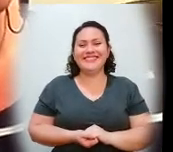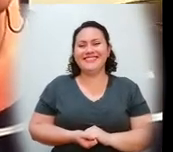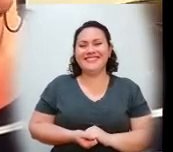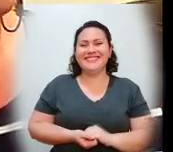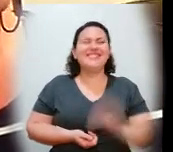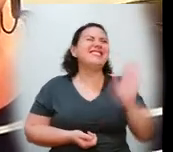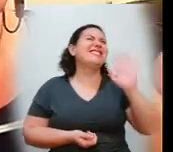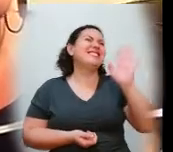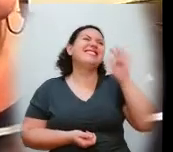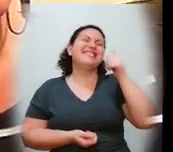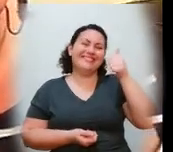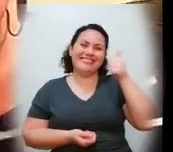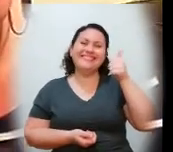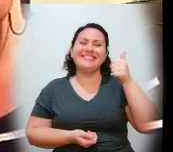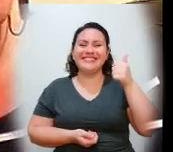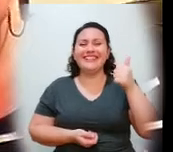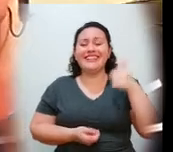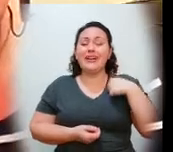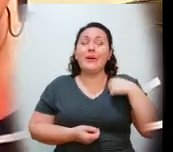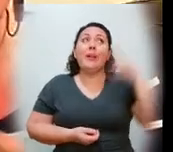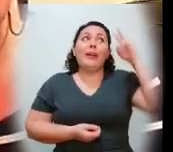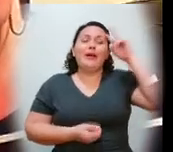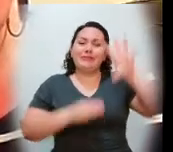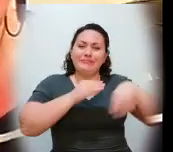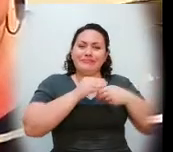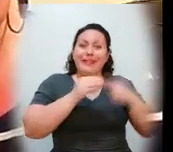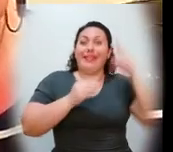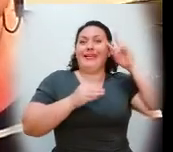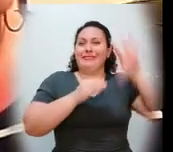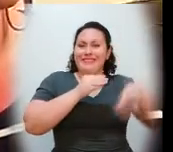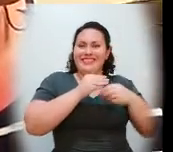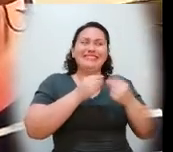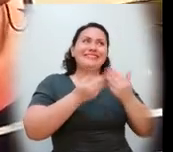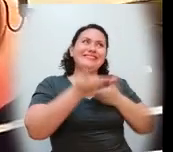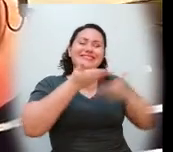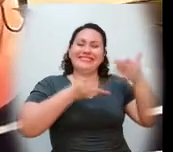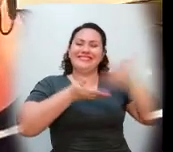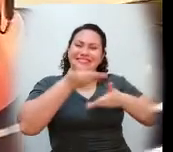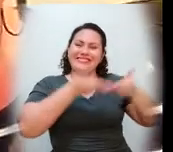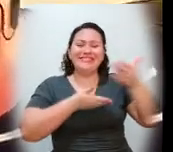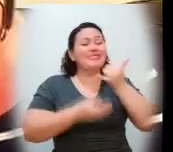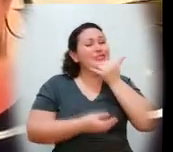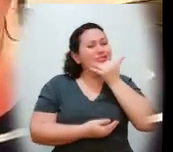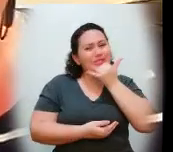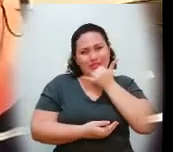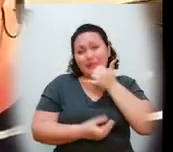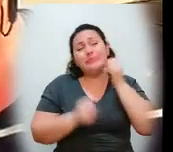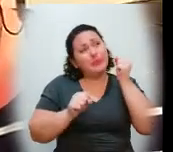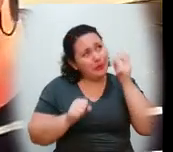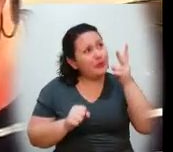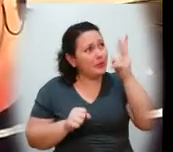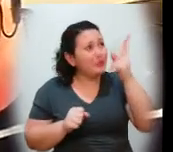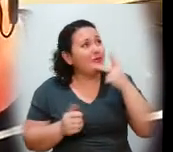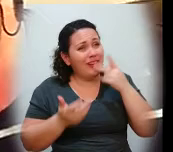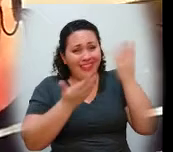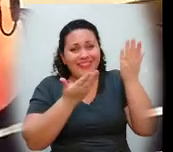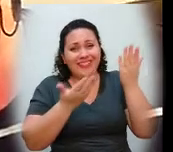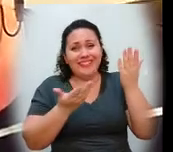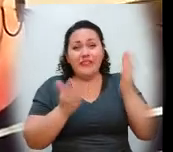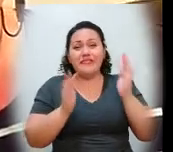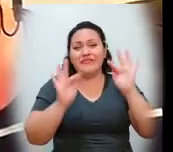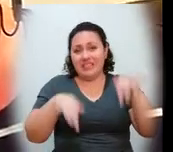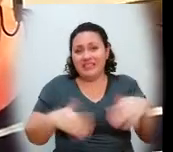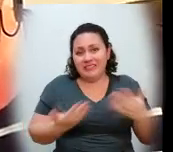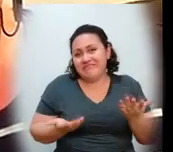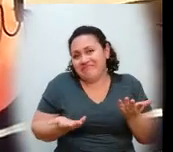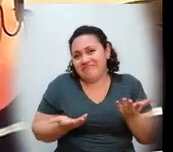Não, Não, é eu verdade. vou. A gente vai lembrando e vai complementando uma outra. Aham, Desculpa, claro. Aham. pode ir. Vai de repente.